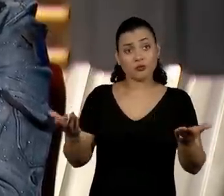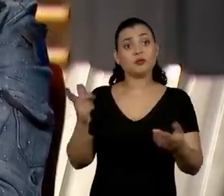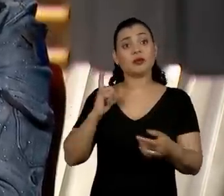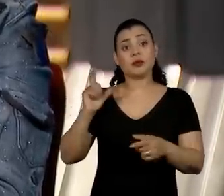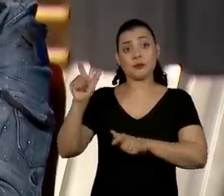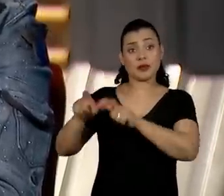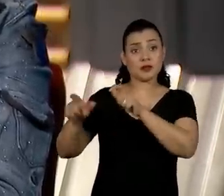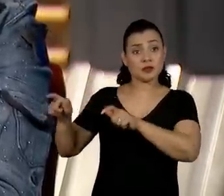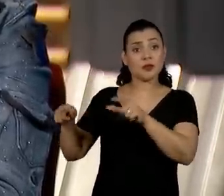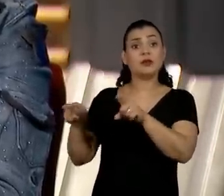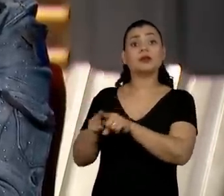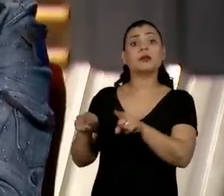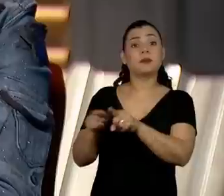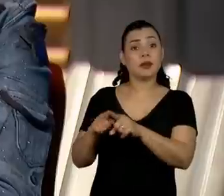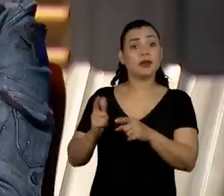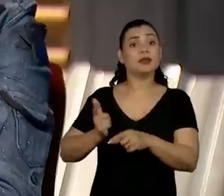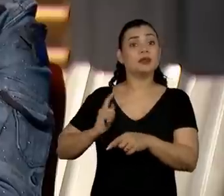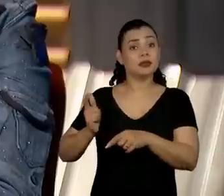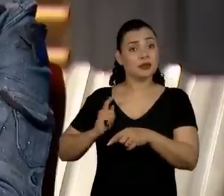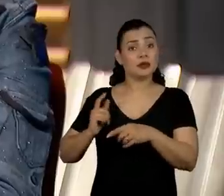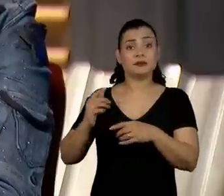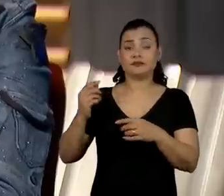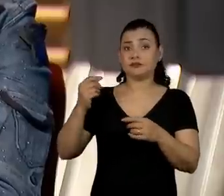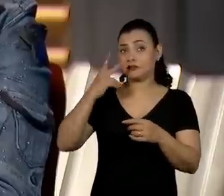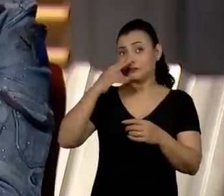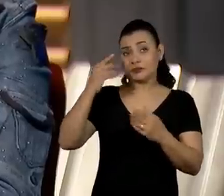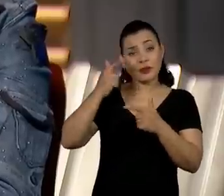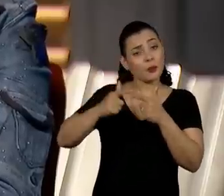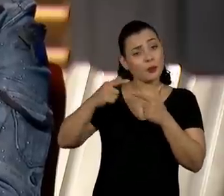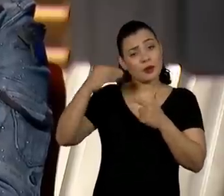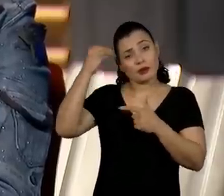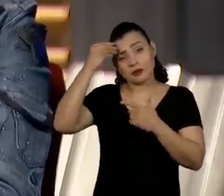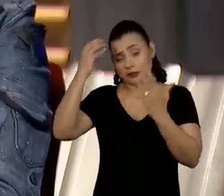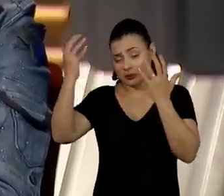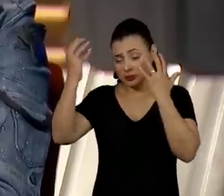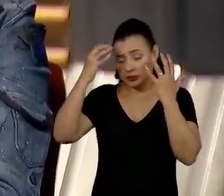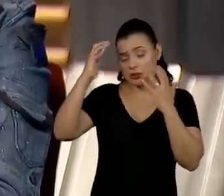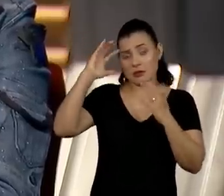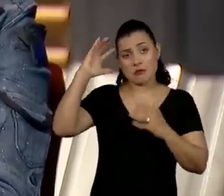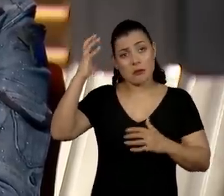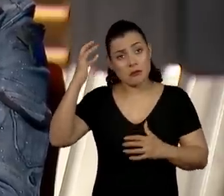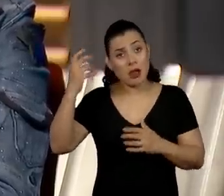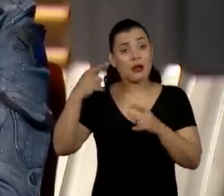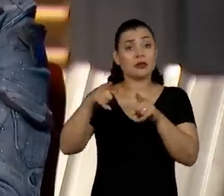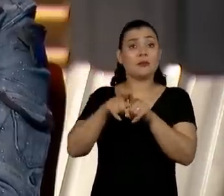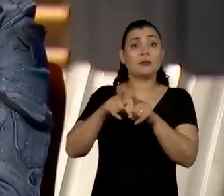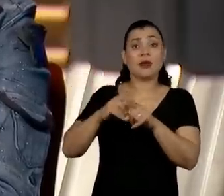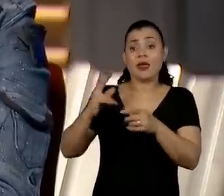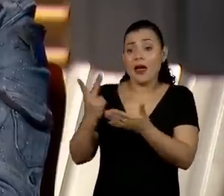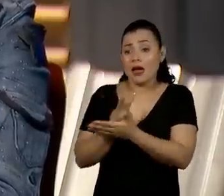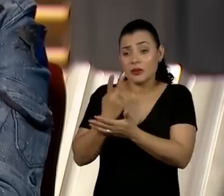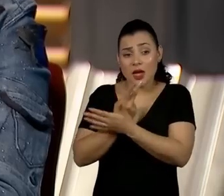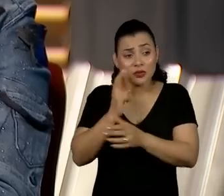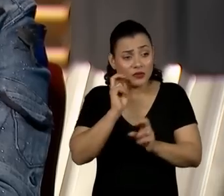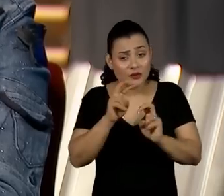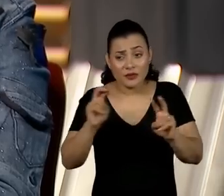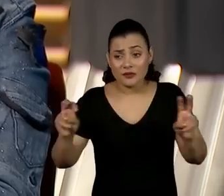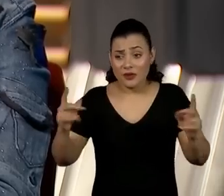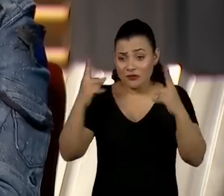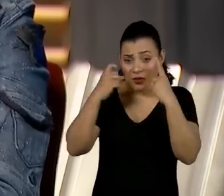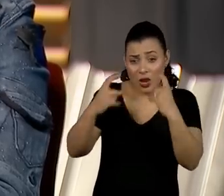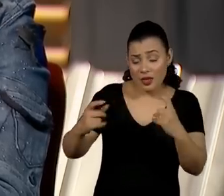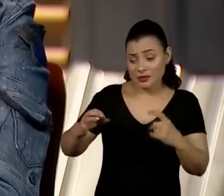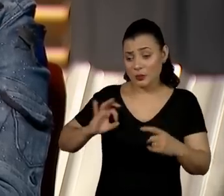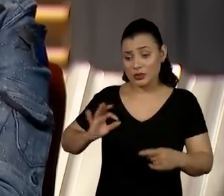o cara também que não que também tem seus distúrbios mentais porque ele é tanta coisa é tanta coisa errada ver tanta